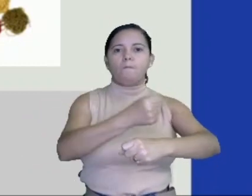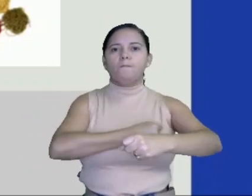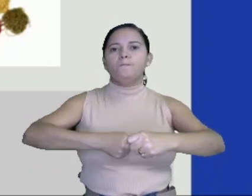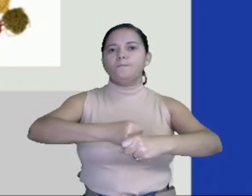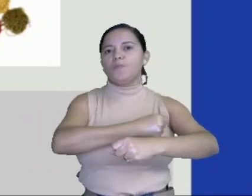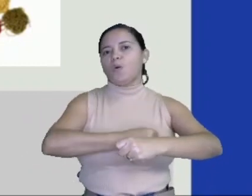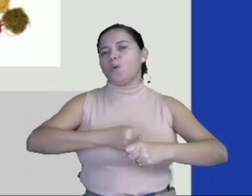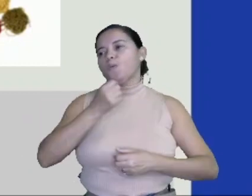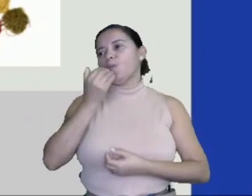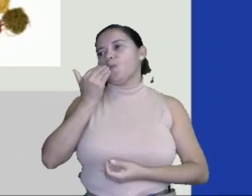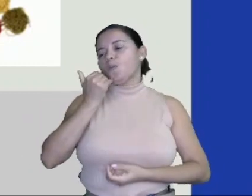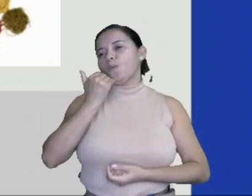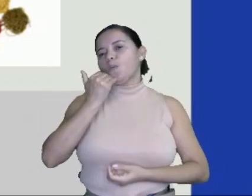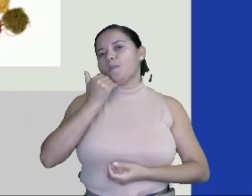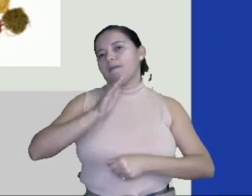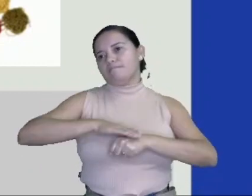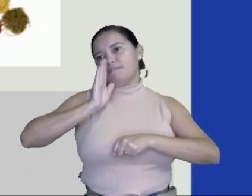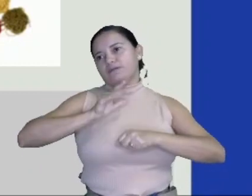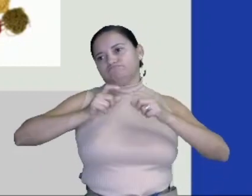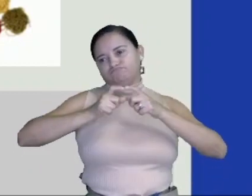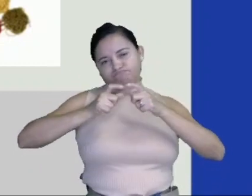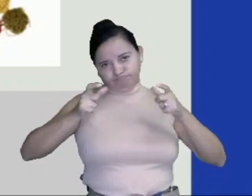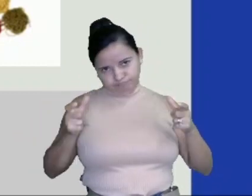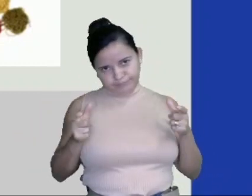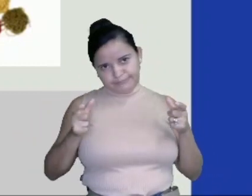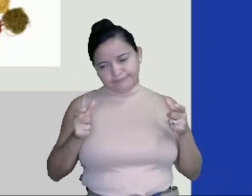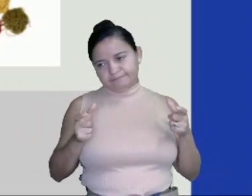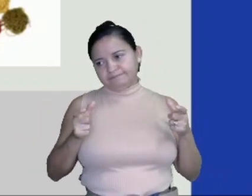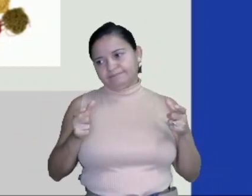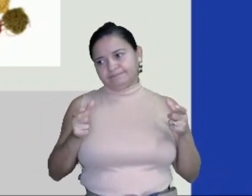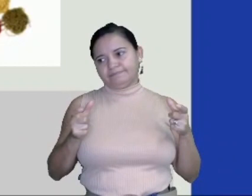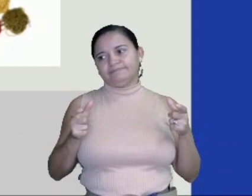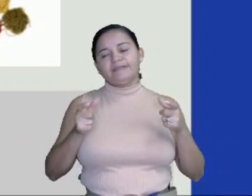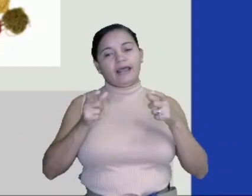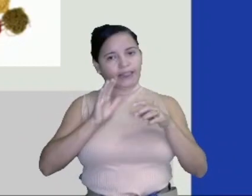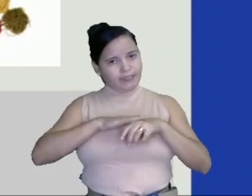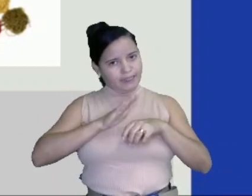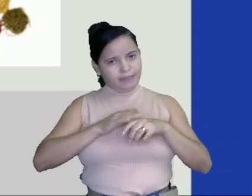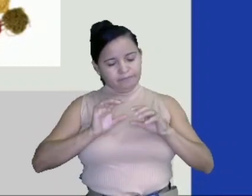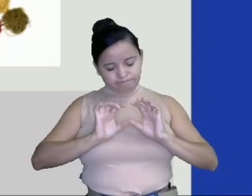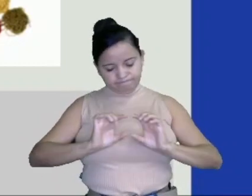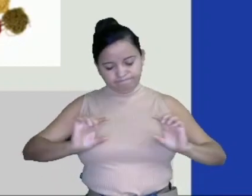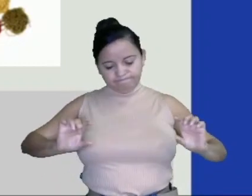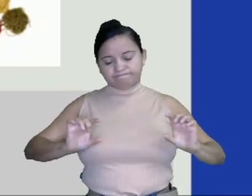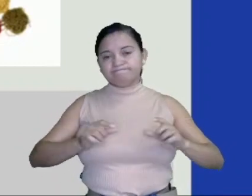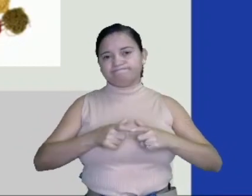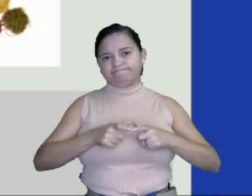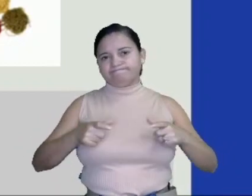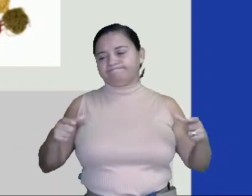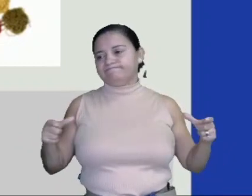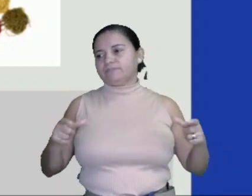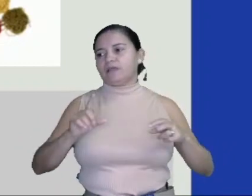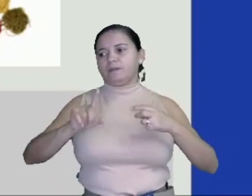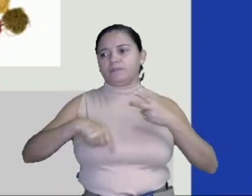deve comer eles em maior quantidade. Você vê que ele aparece em maior quantidade. Em segundo lugar, as frutas e as